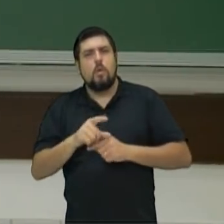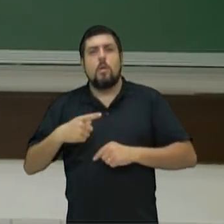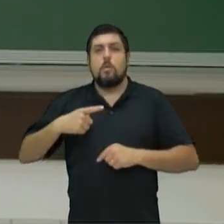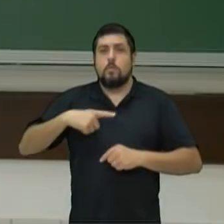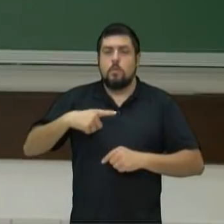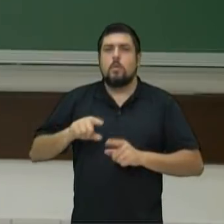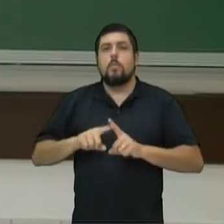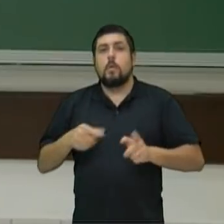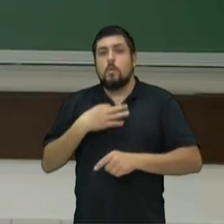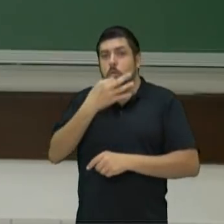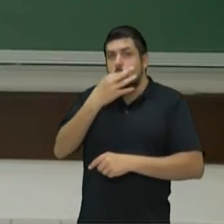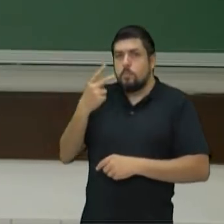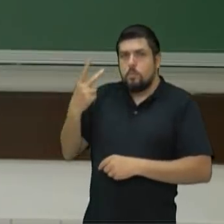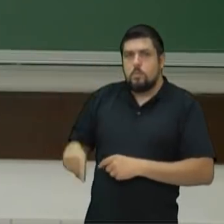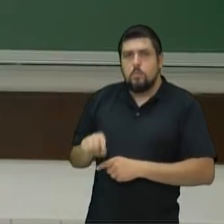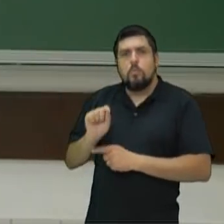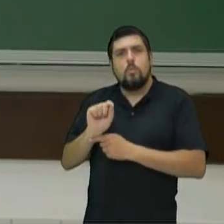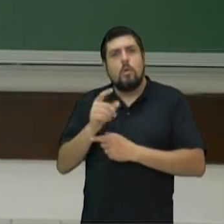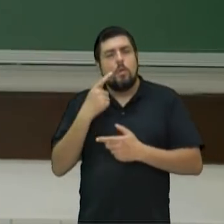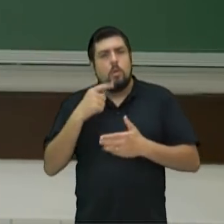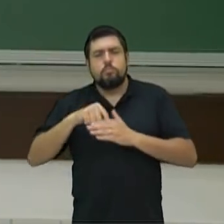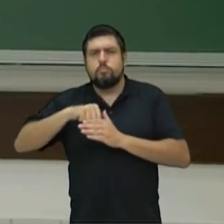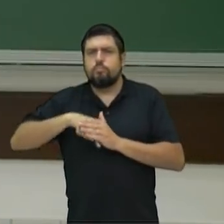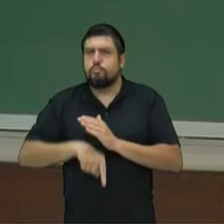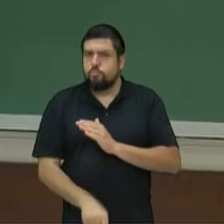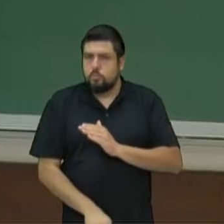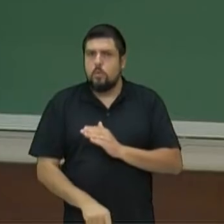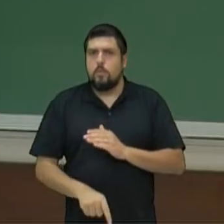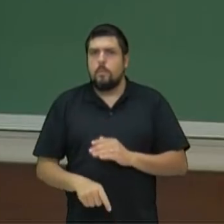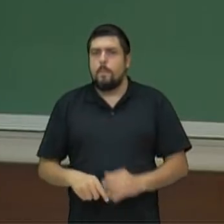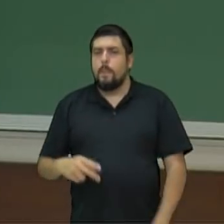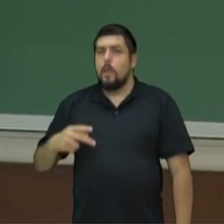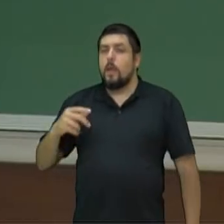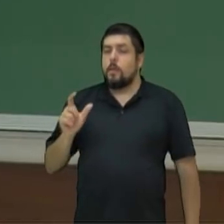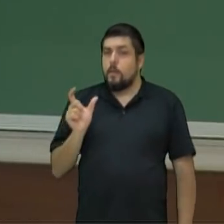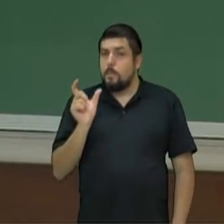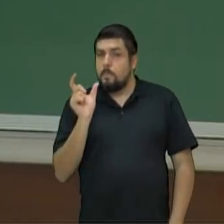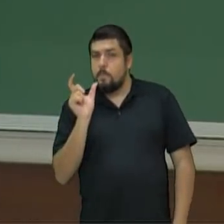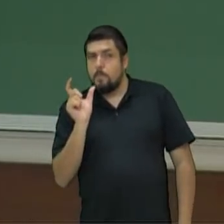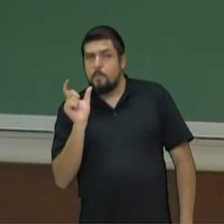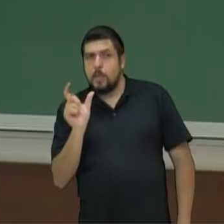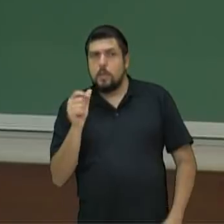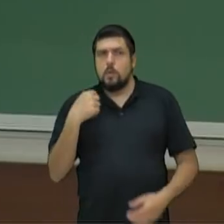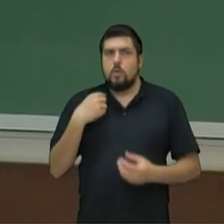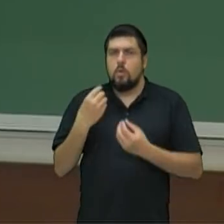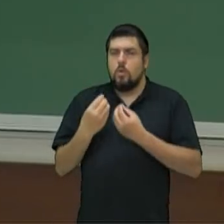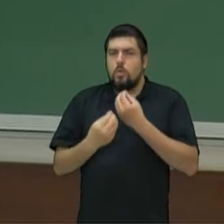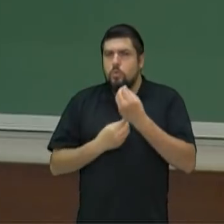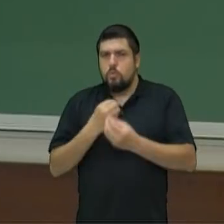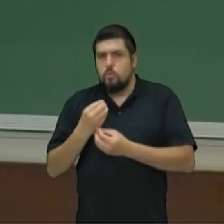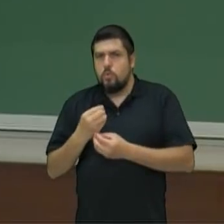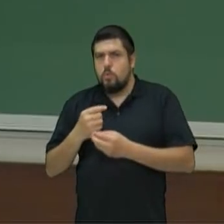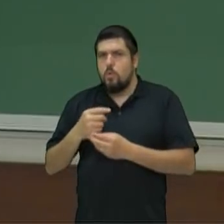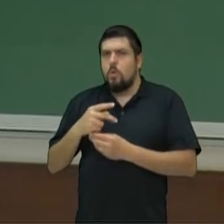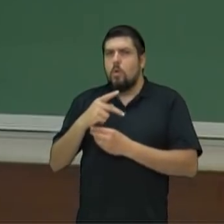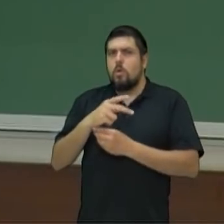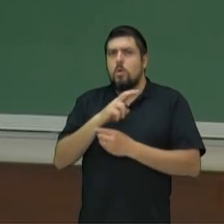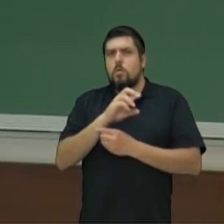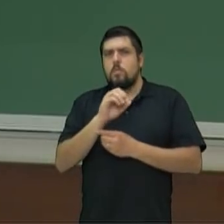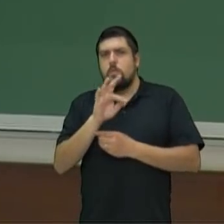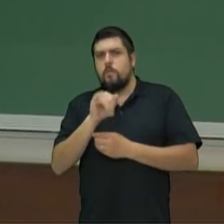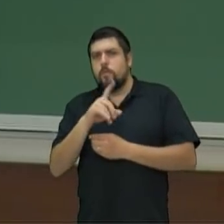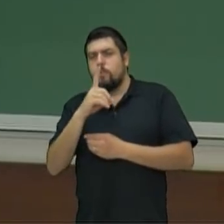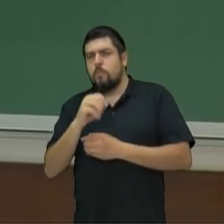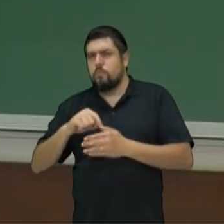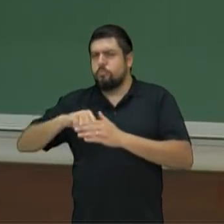ele, na opinião dele, ele é profundo. E é esta palavrinha aqui, que o autor vai trabalhar com mais força nos trechos que vêm